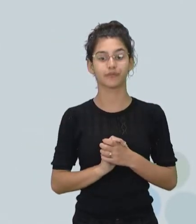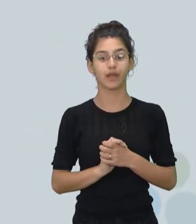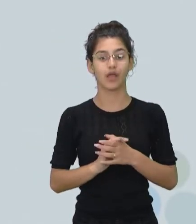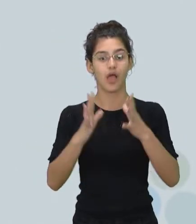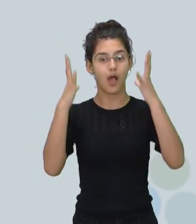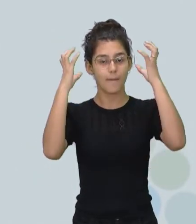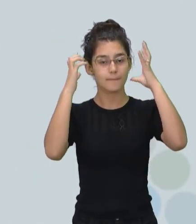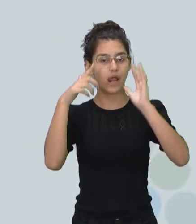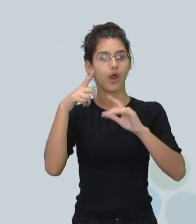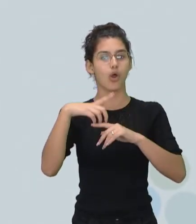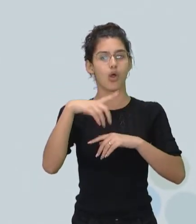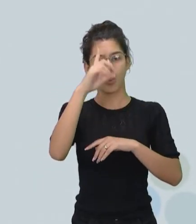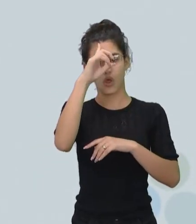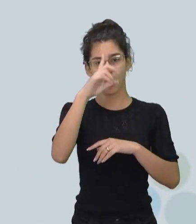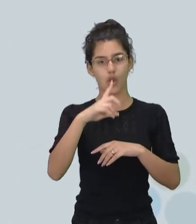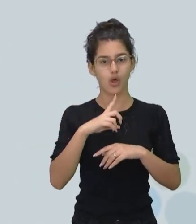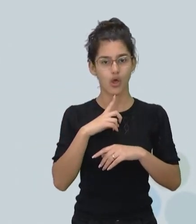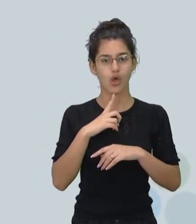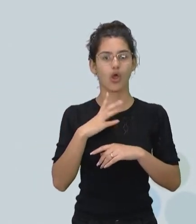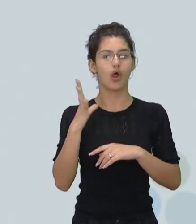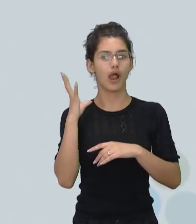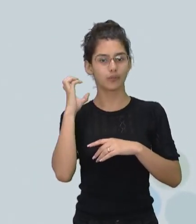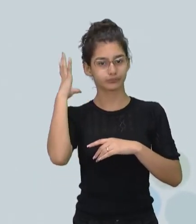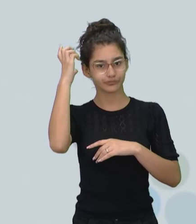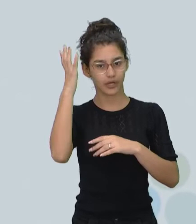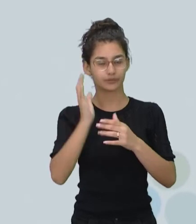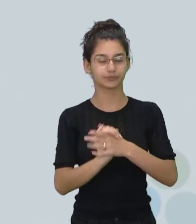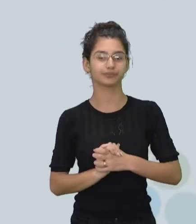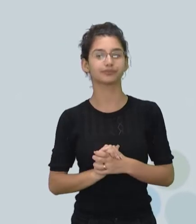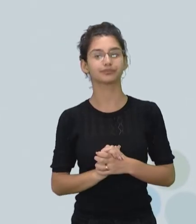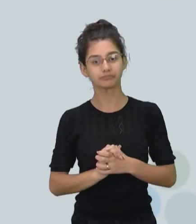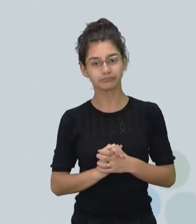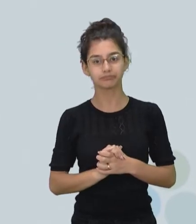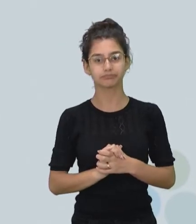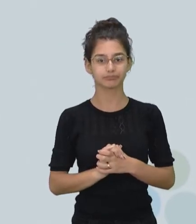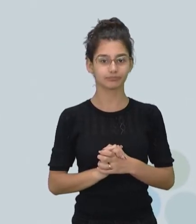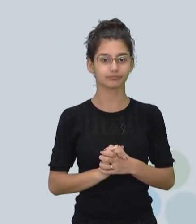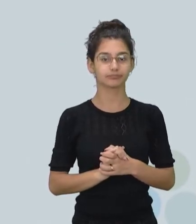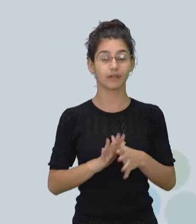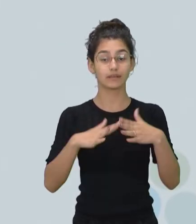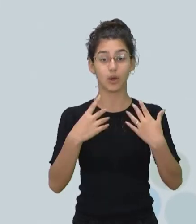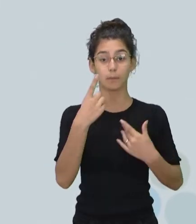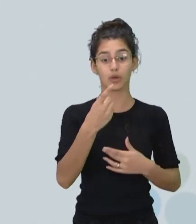é loiro, assim, todo cacheado, é um homem branco, Cristóvão Colombo. Então, em